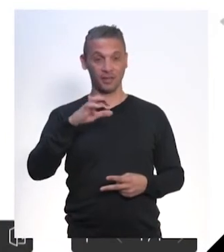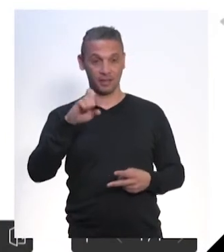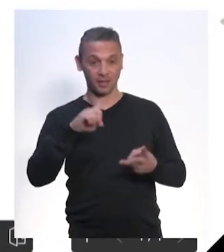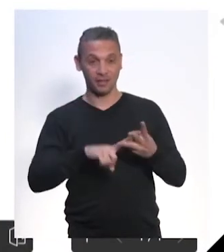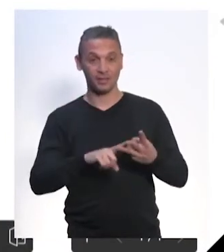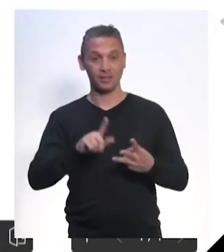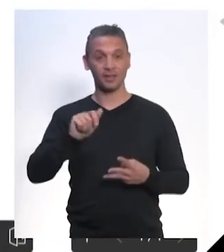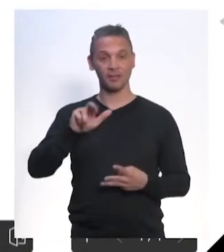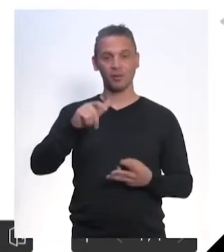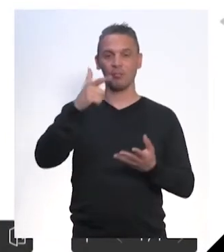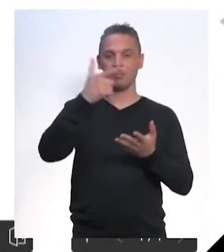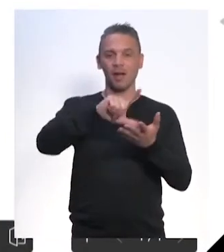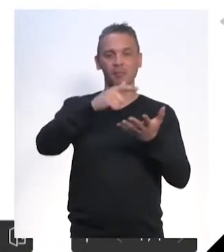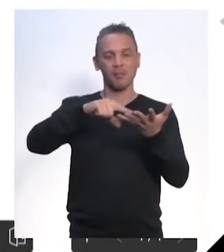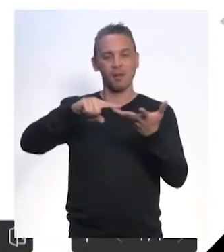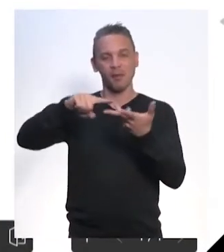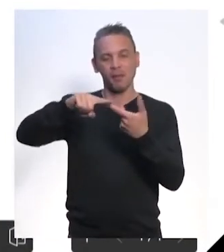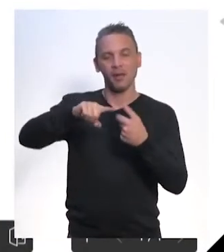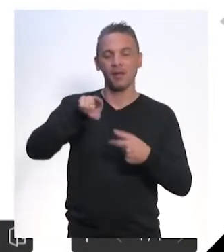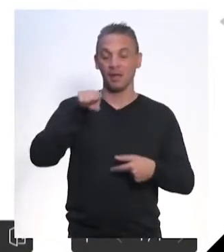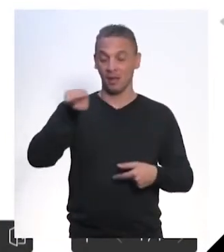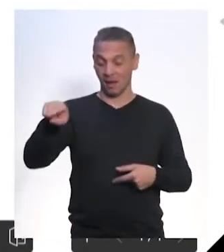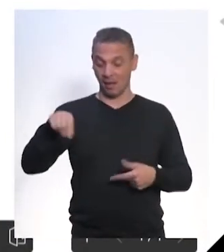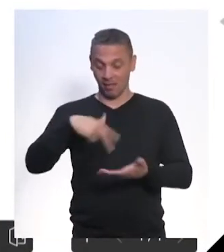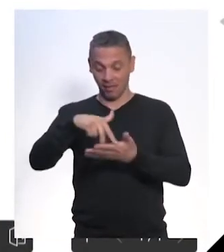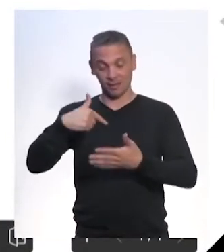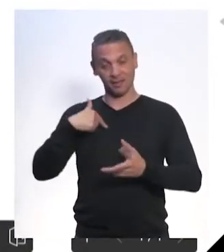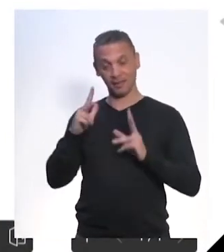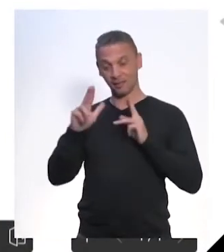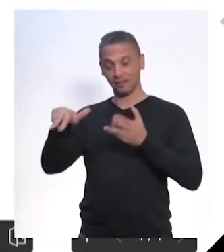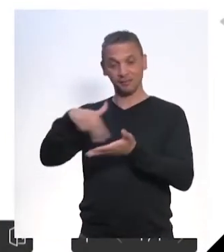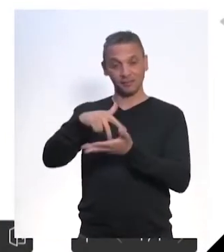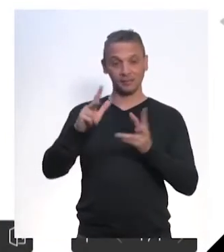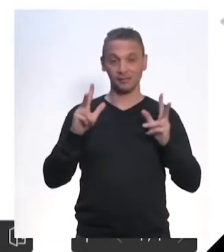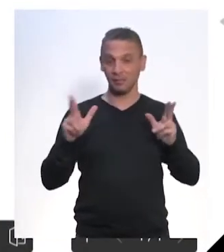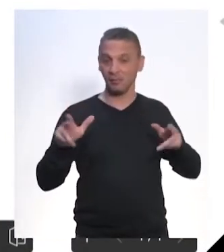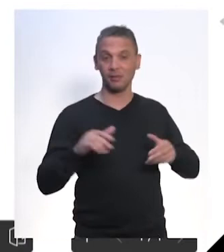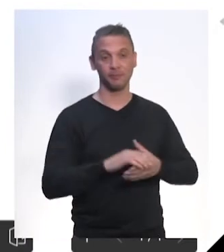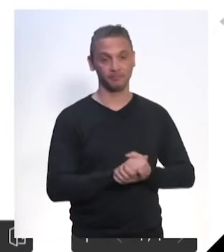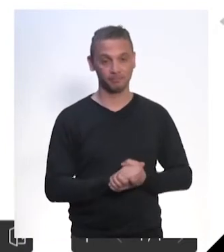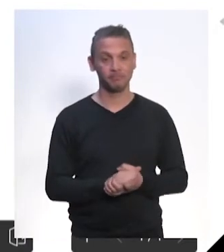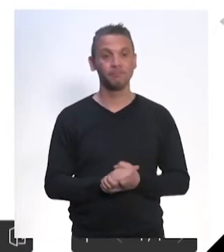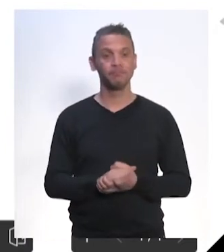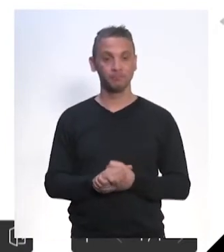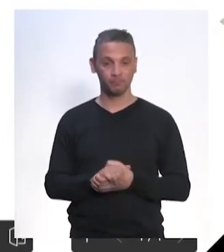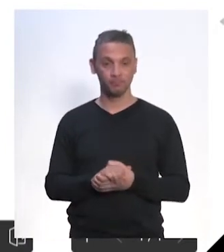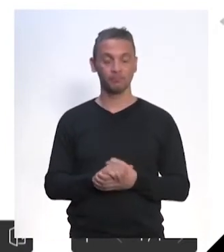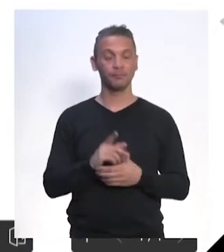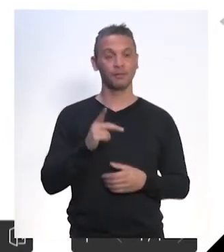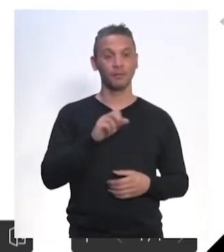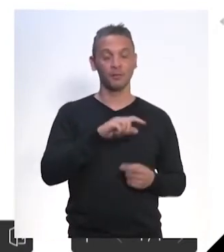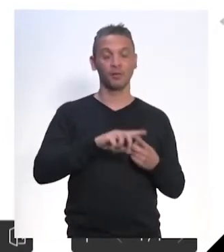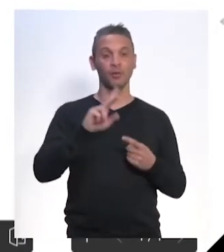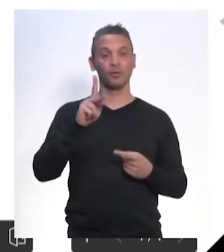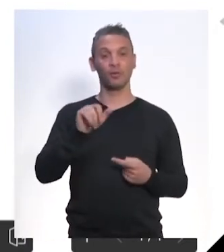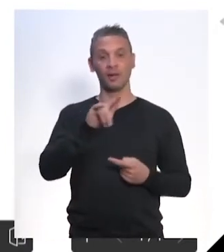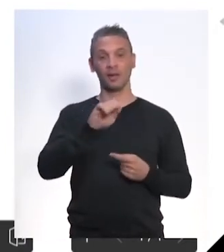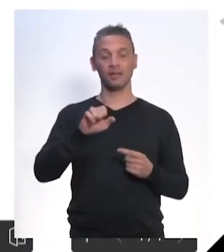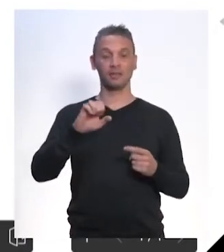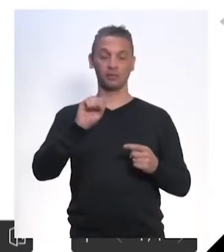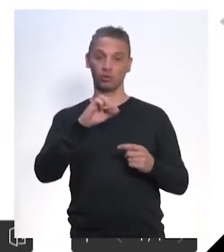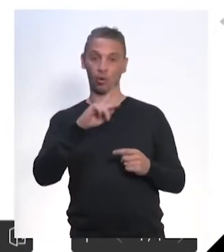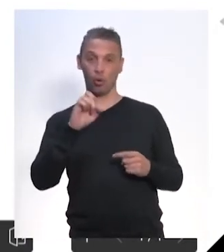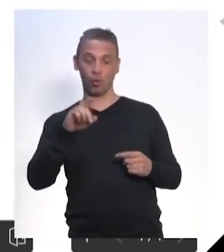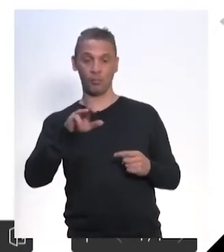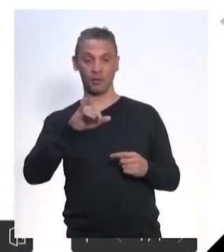e muitos outros, tá? Falaram Se Ela Dança, Eu Danço. É um dos mais populares aqui no chat. O Paulo, High School Music.